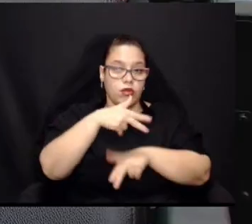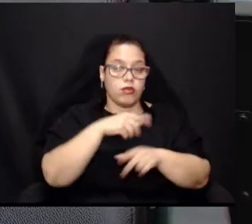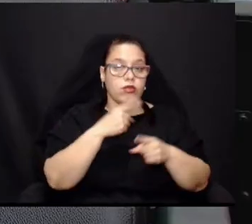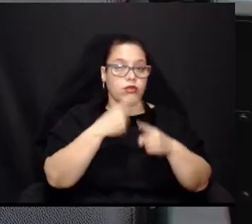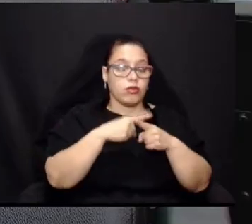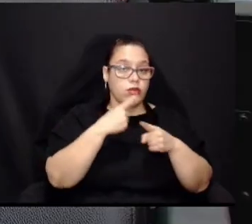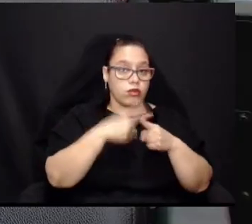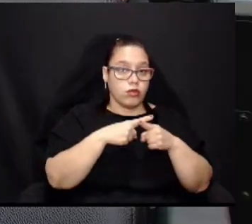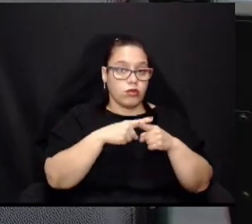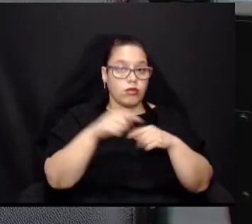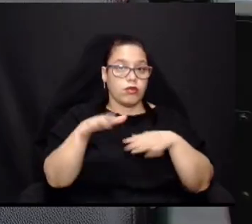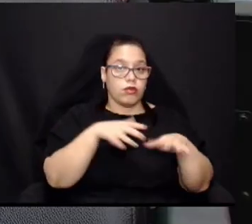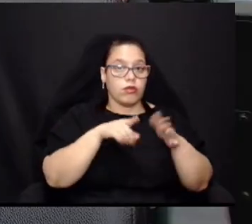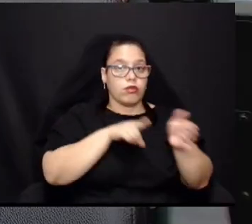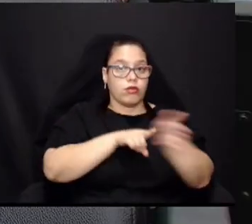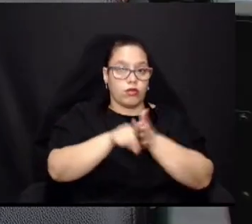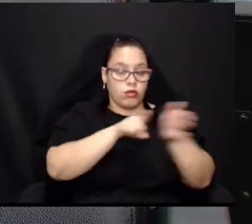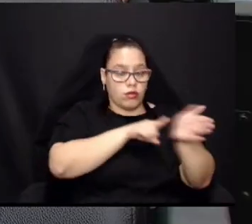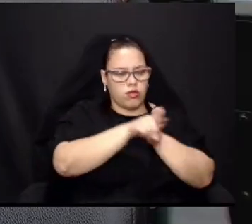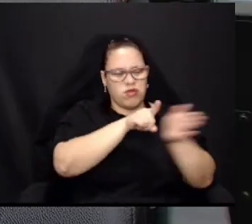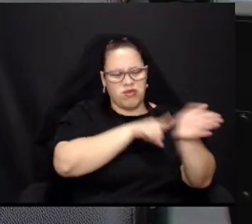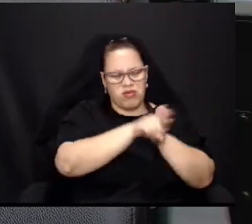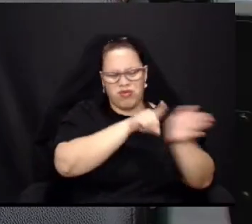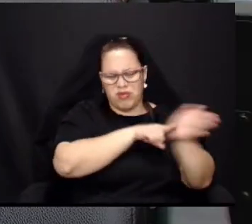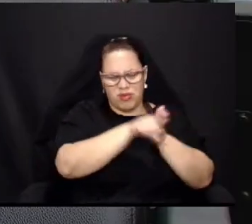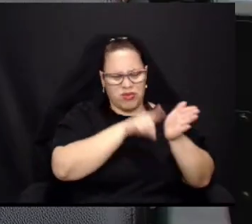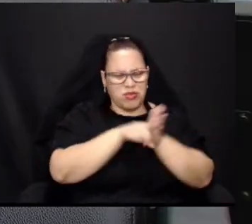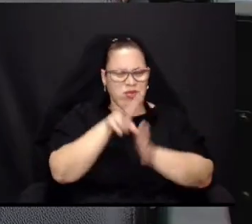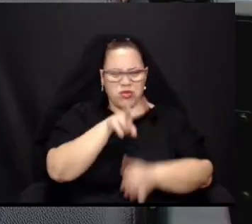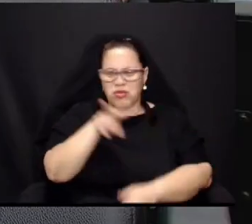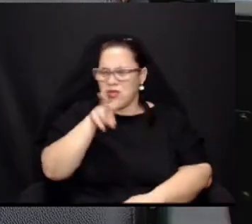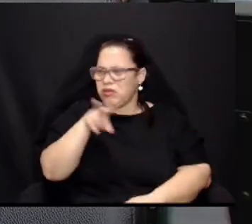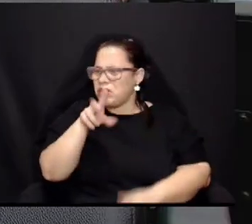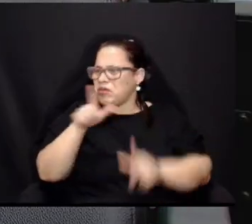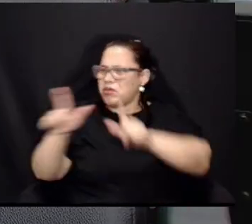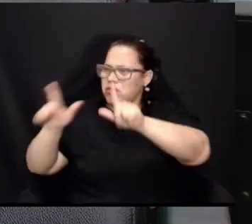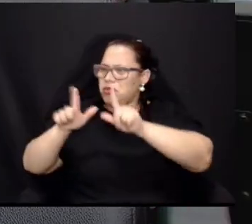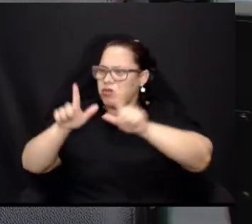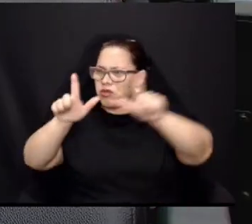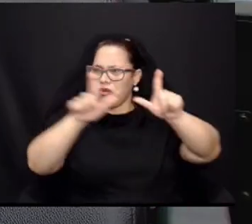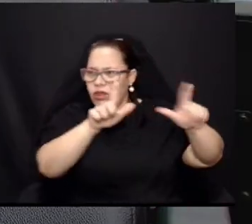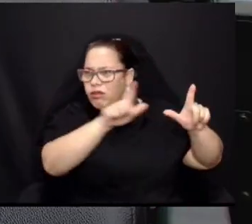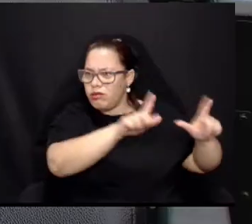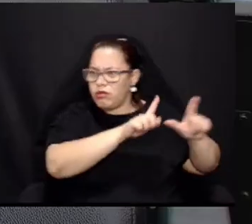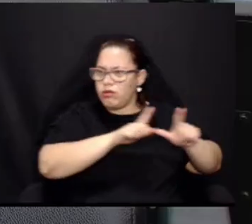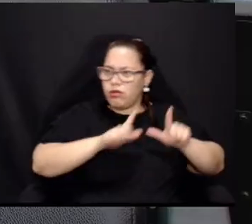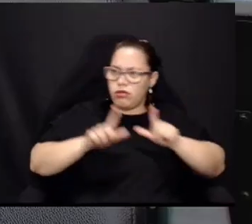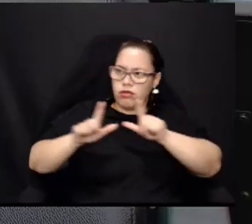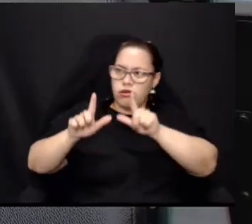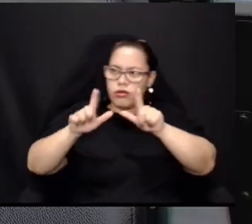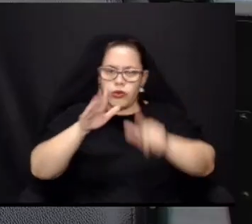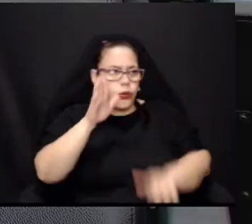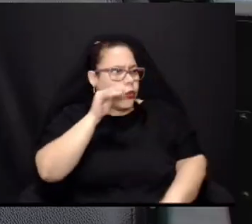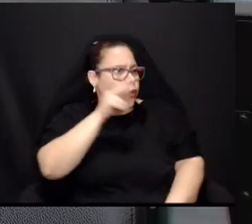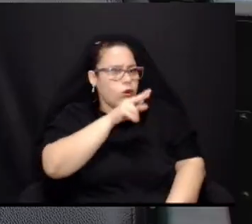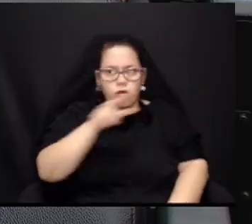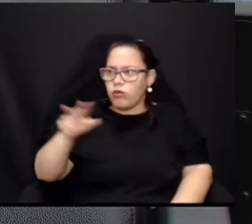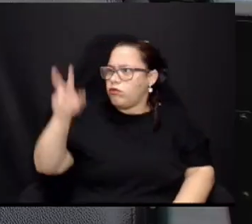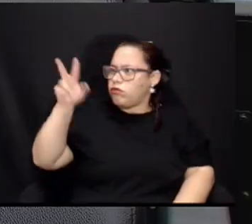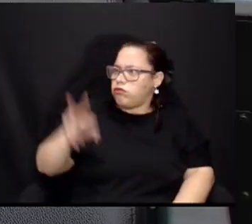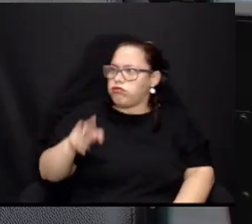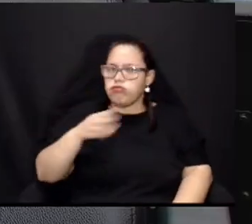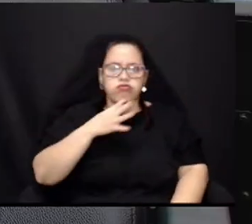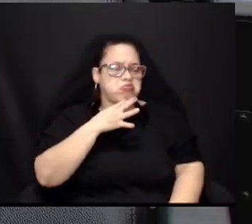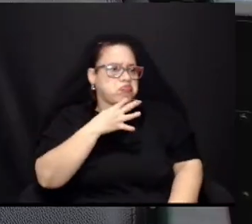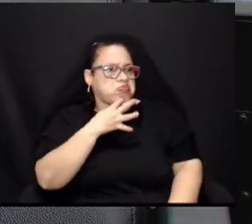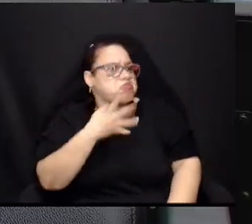eles fazem mais perguntas. Eles vão olhando os quadros, eles vão vendo, né, de repente, um ou outro rosto que eles conhecem, né? A gente